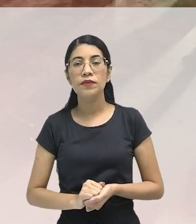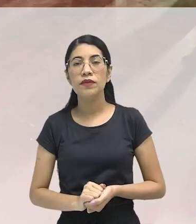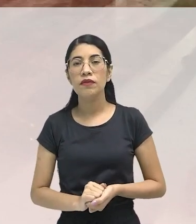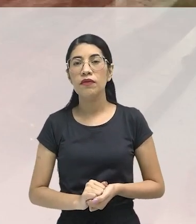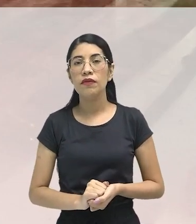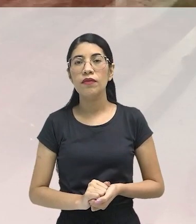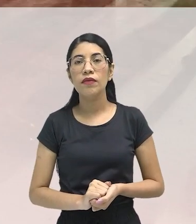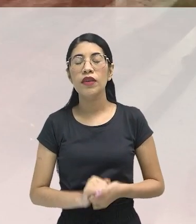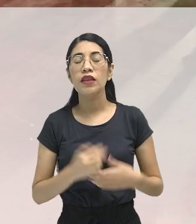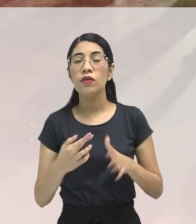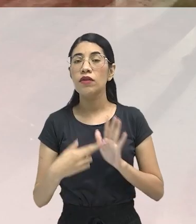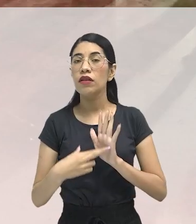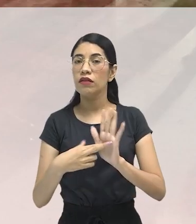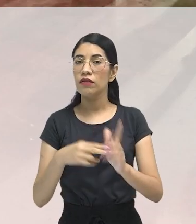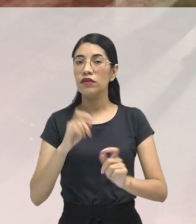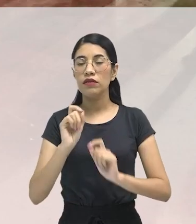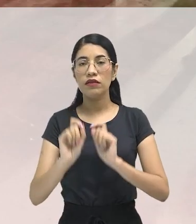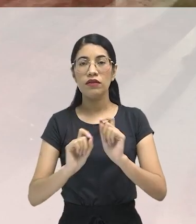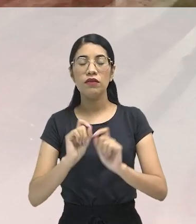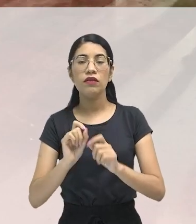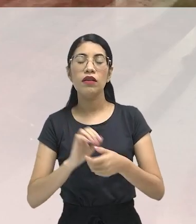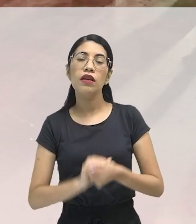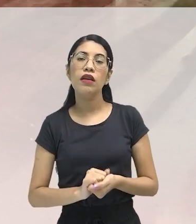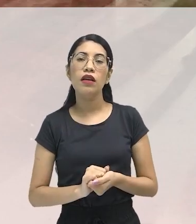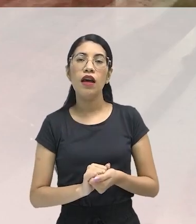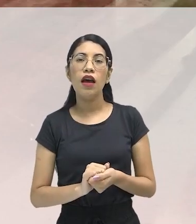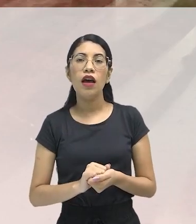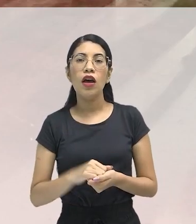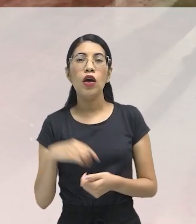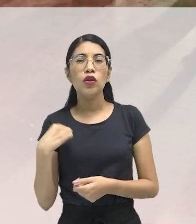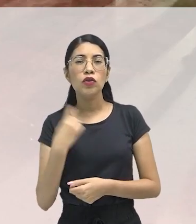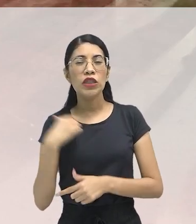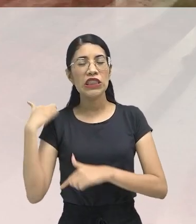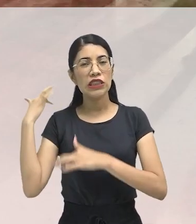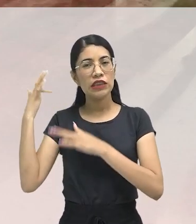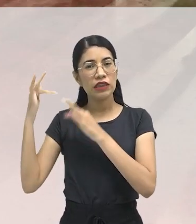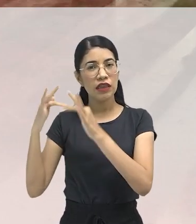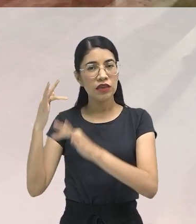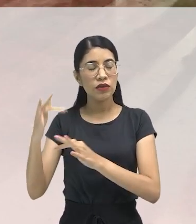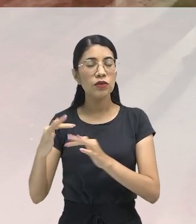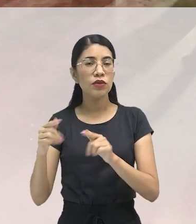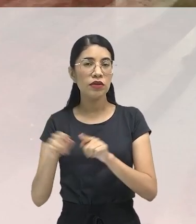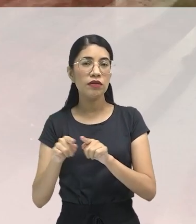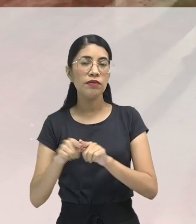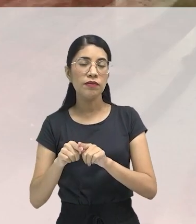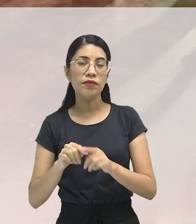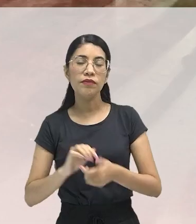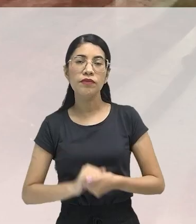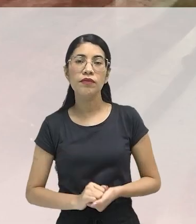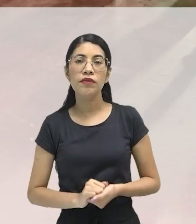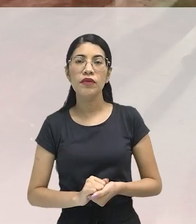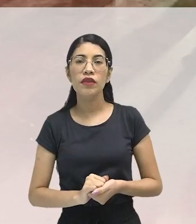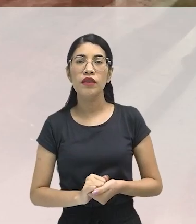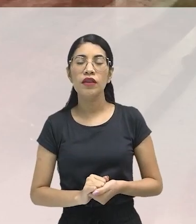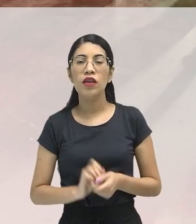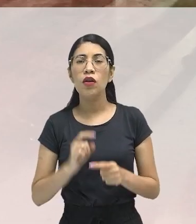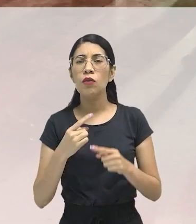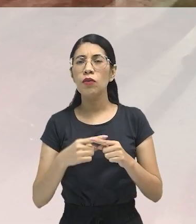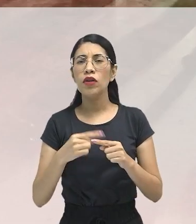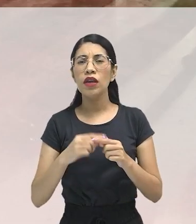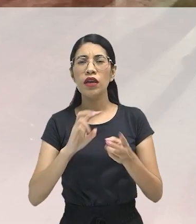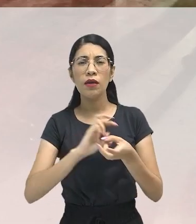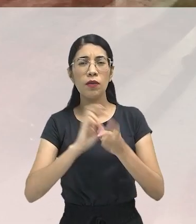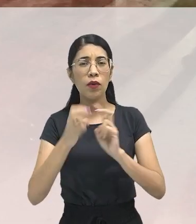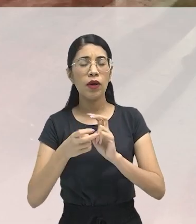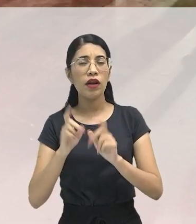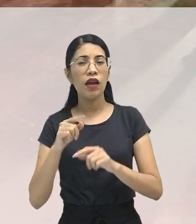Então ela representa muito das nossas raízes, né? Certo? Então vamos ver aí o porquê que a capoeira